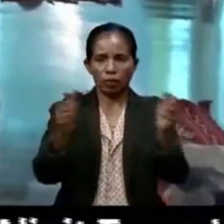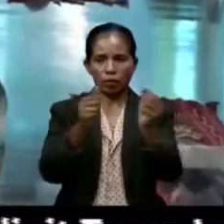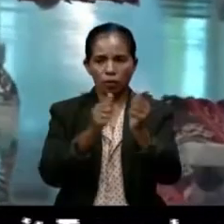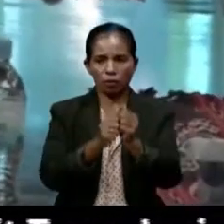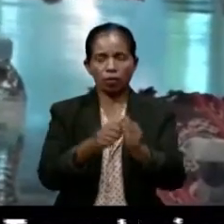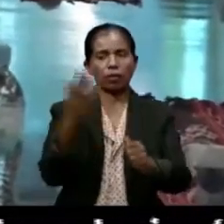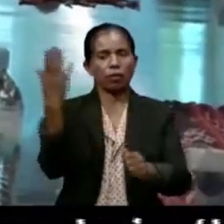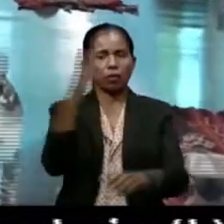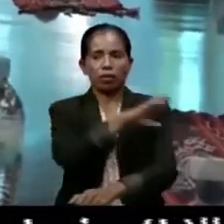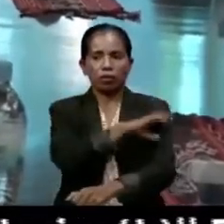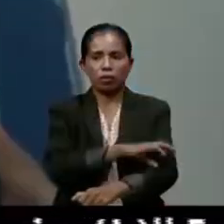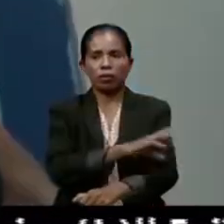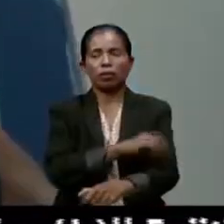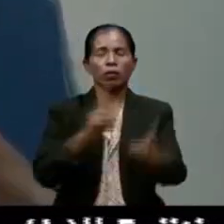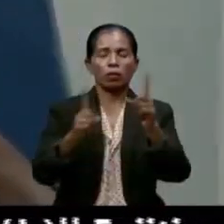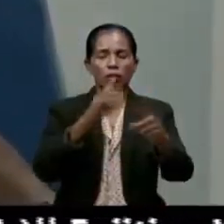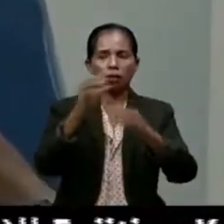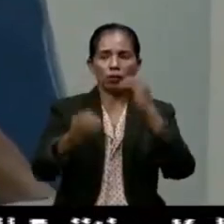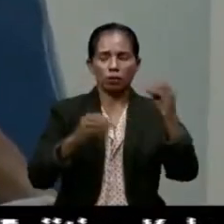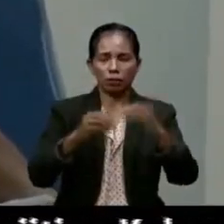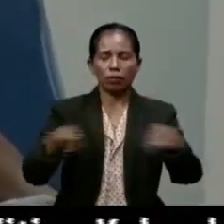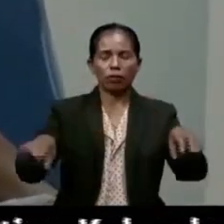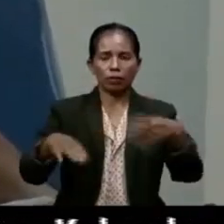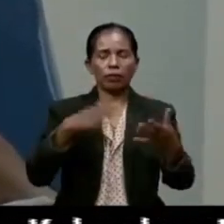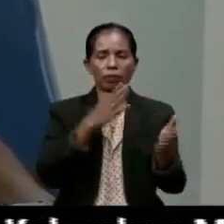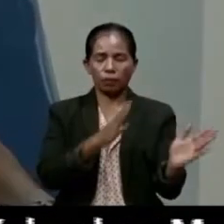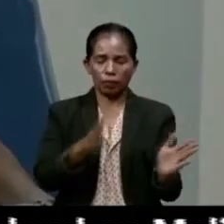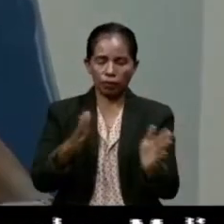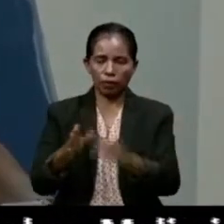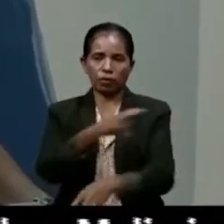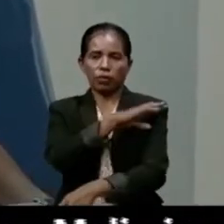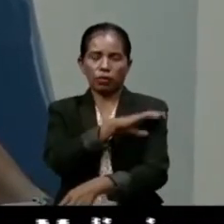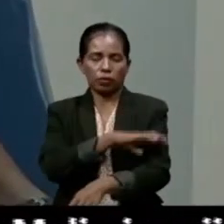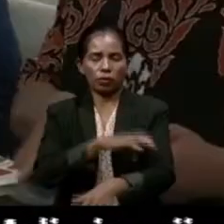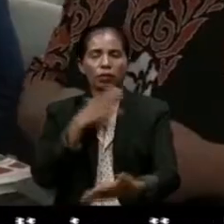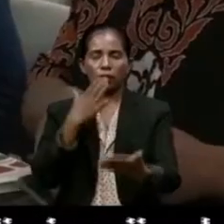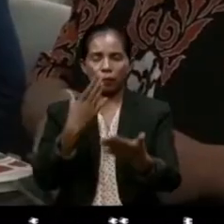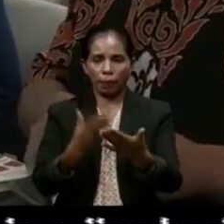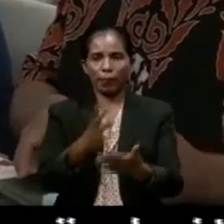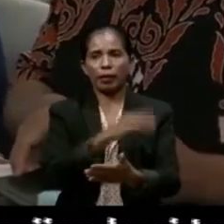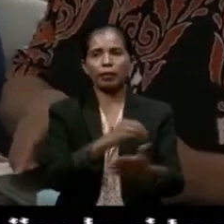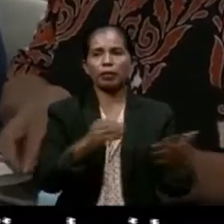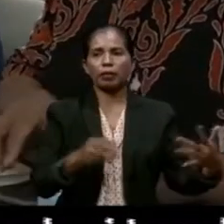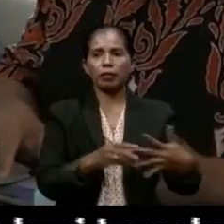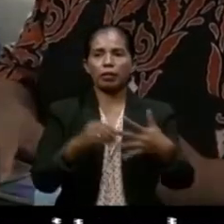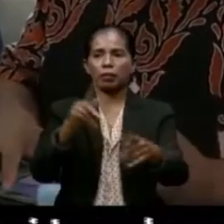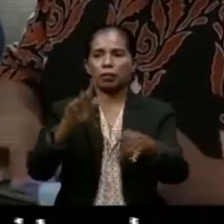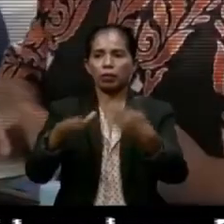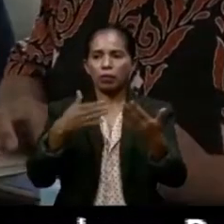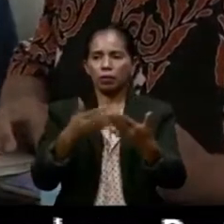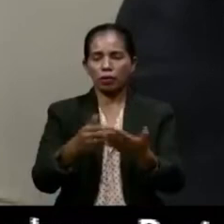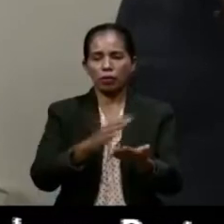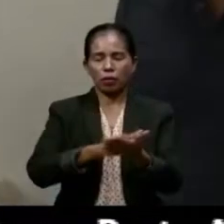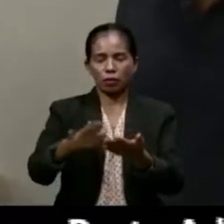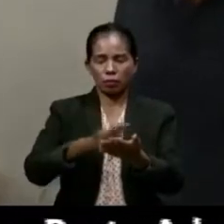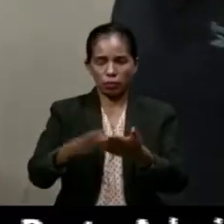Parte Segurança, no Moscoalia Conobá Progresso Serviço Preparação Segurança Conjunta, no MOS organiza Saranecera, a Tuhalo Limpeza